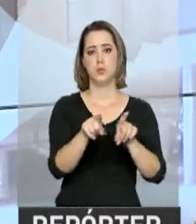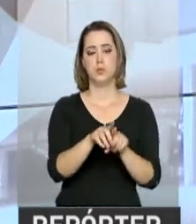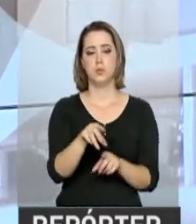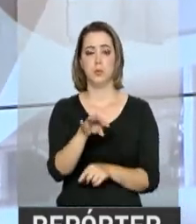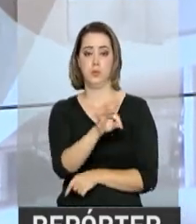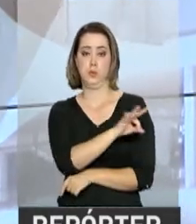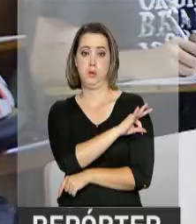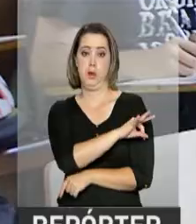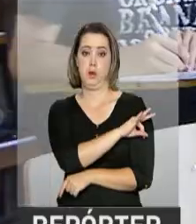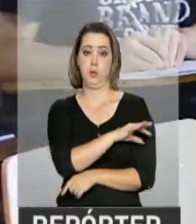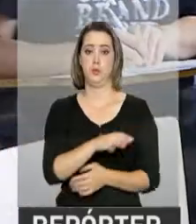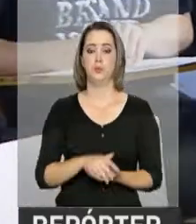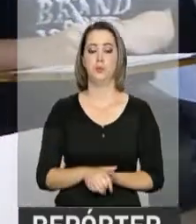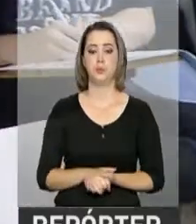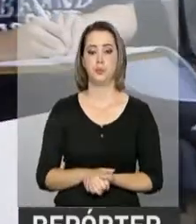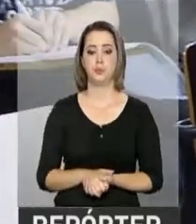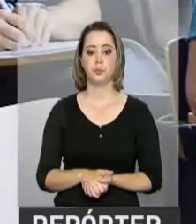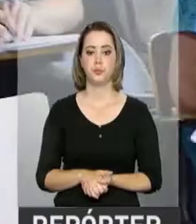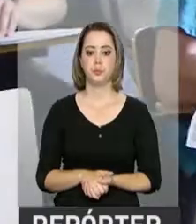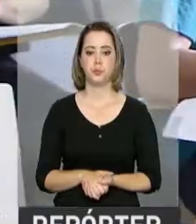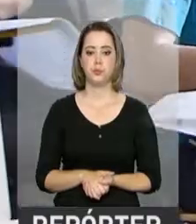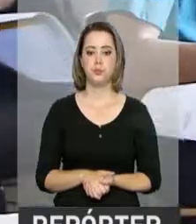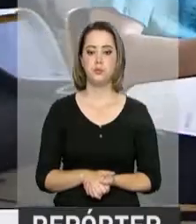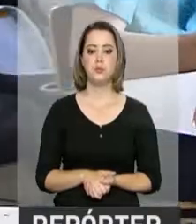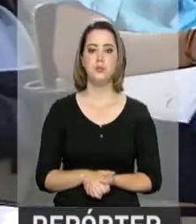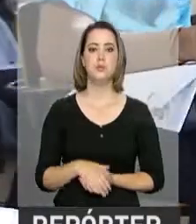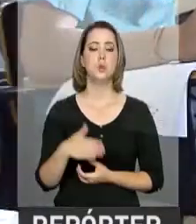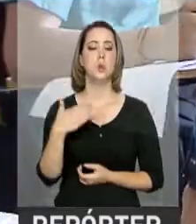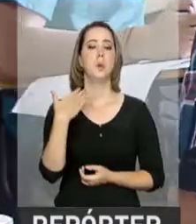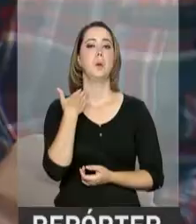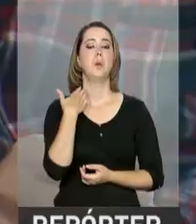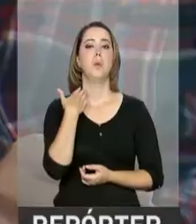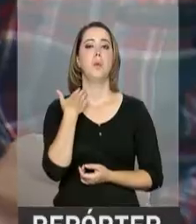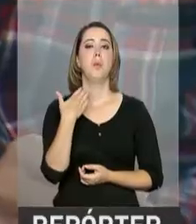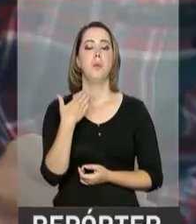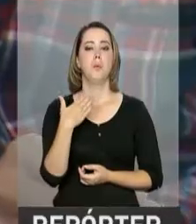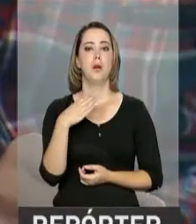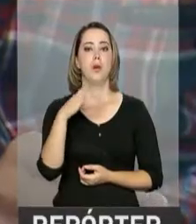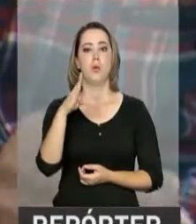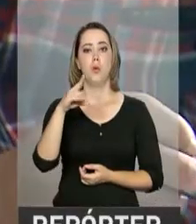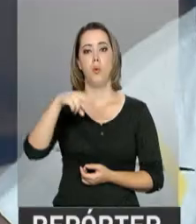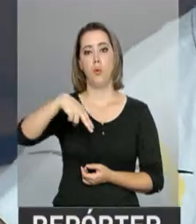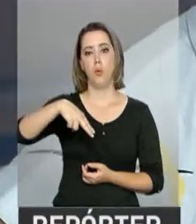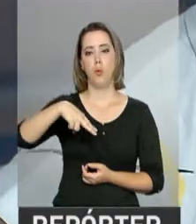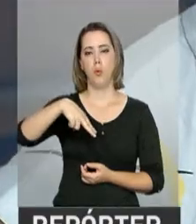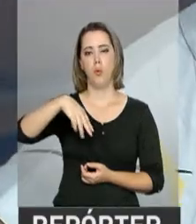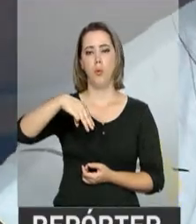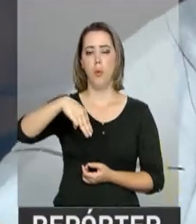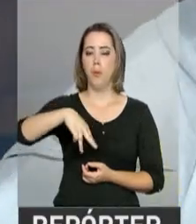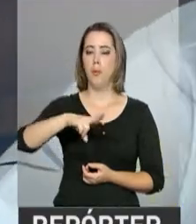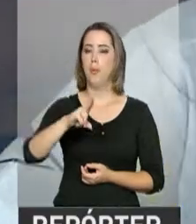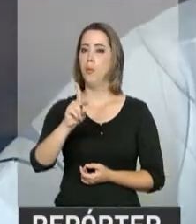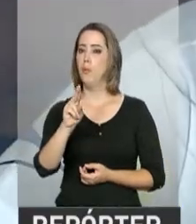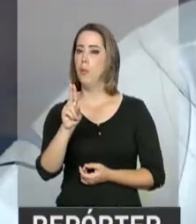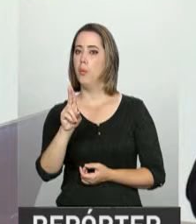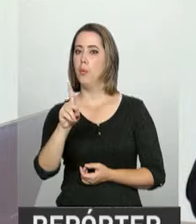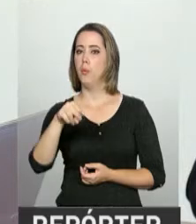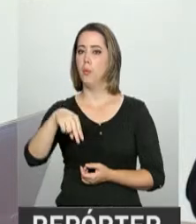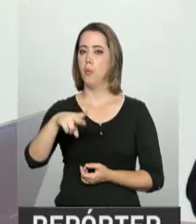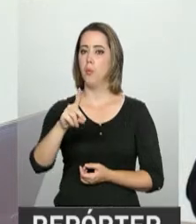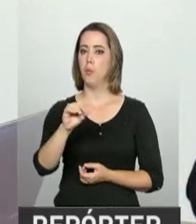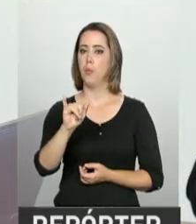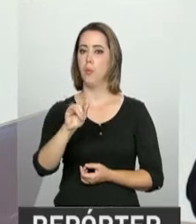técnico no banco mundial o ministro começou a negociar o financiamento do novo ensino médio